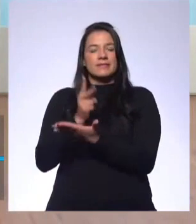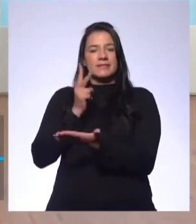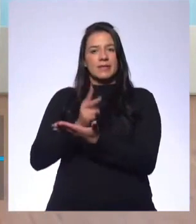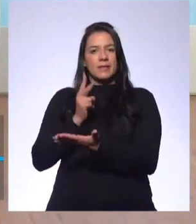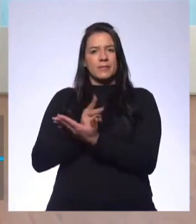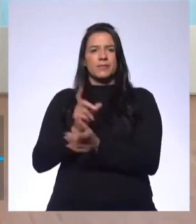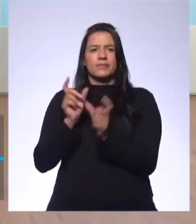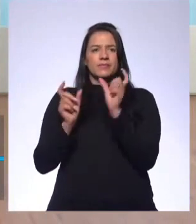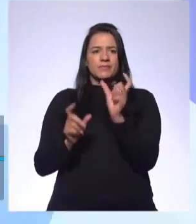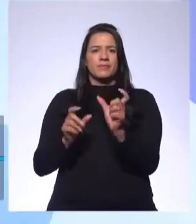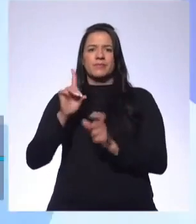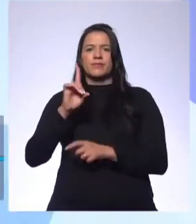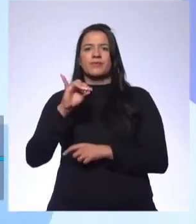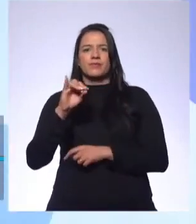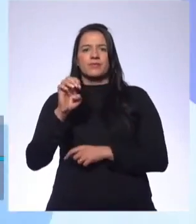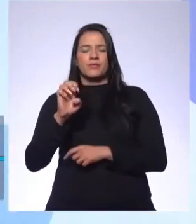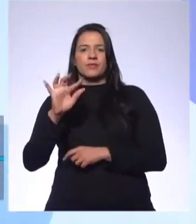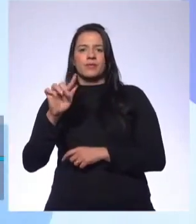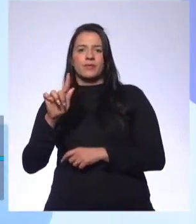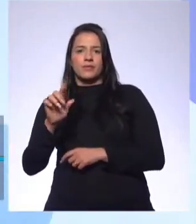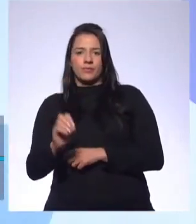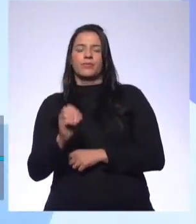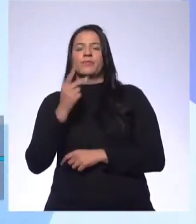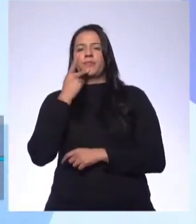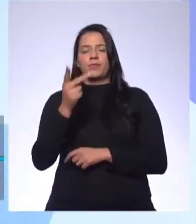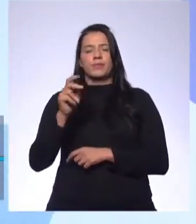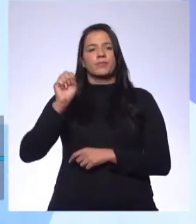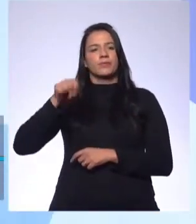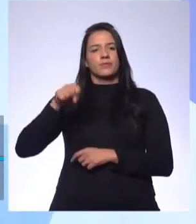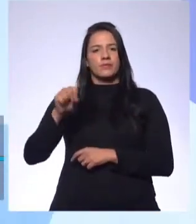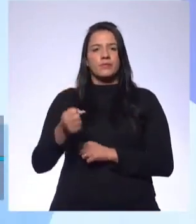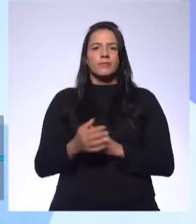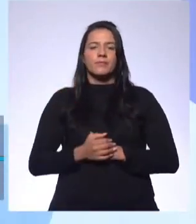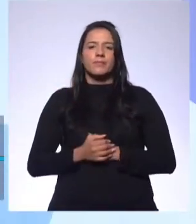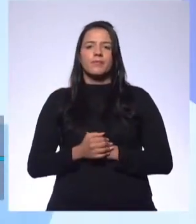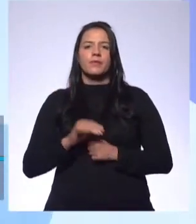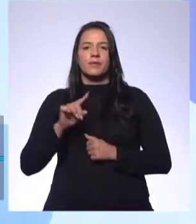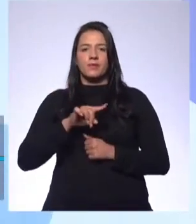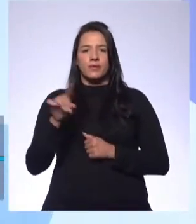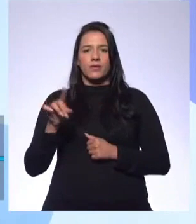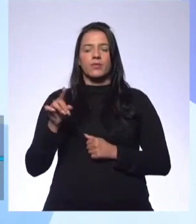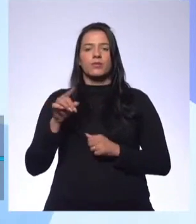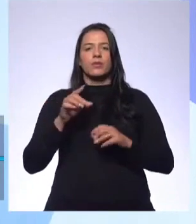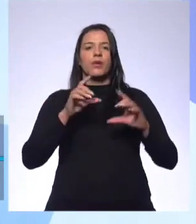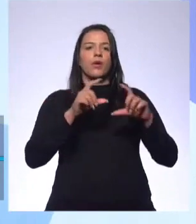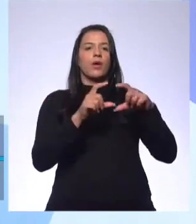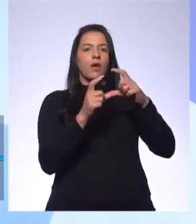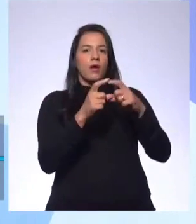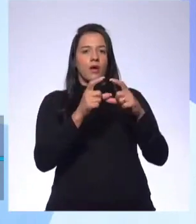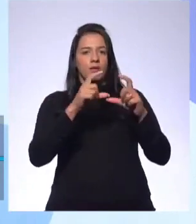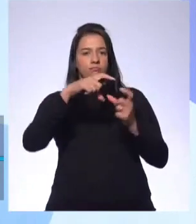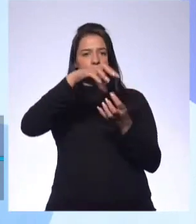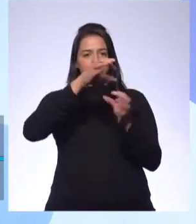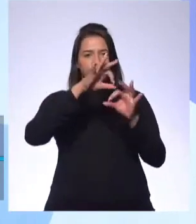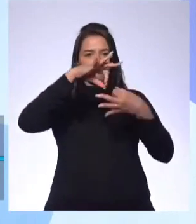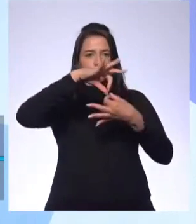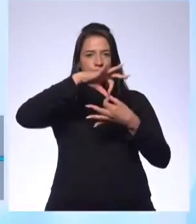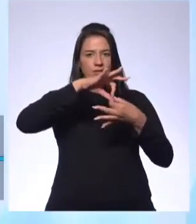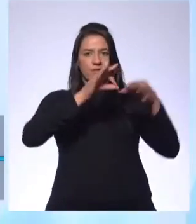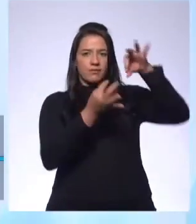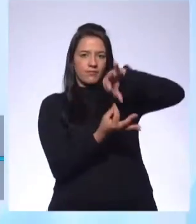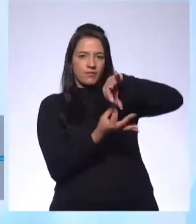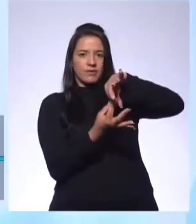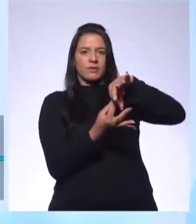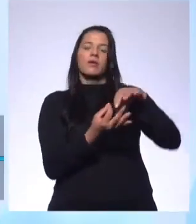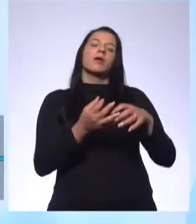né? O Diego de Monte Aprazível, né? Ele respondendo sim, no primeiro trecho a ampulheta e no segundo o tempo como senhor. E isso, né? O